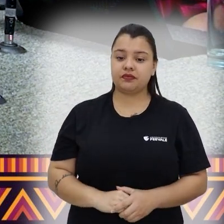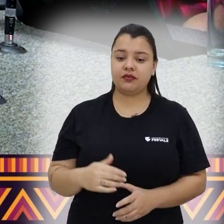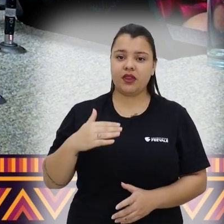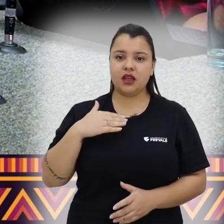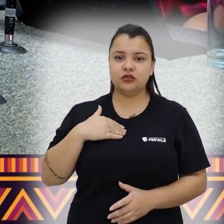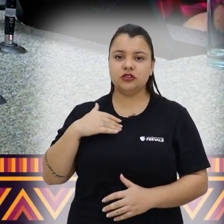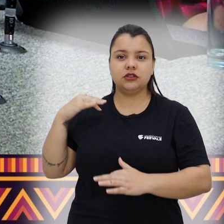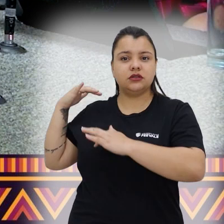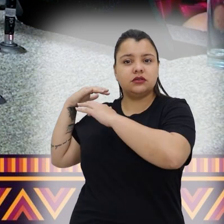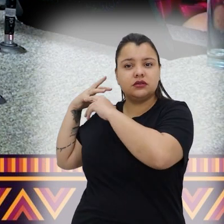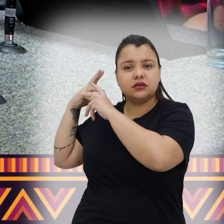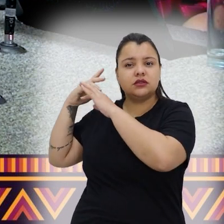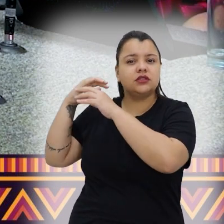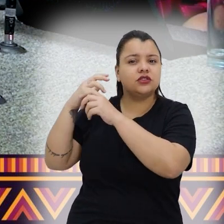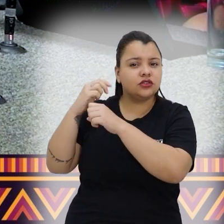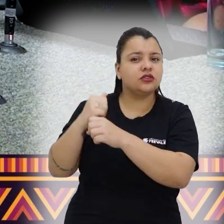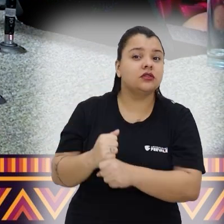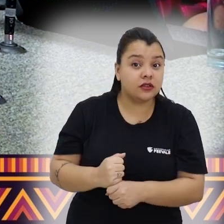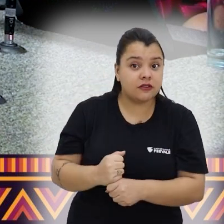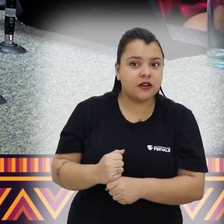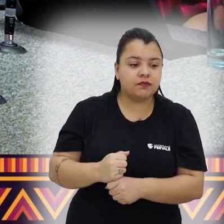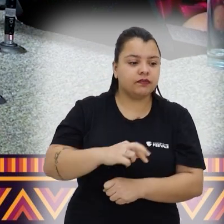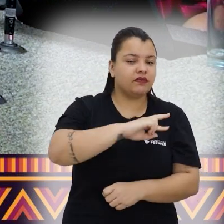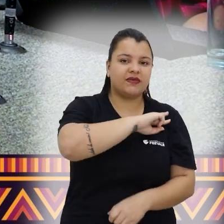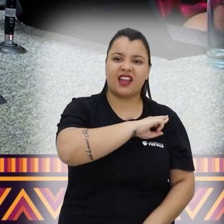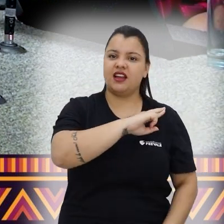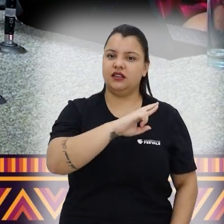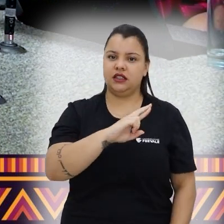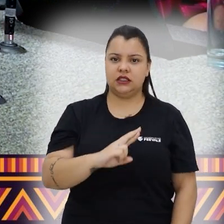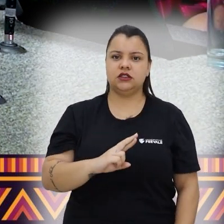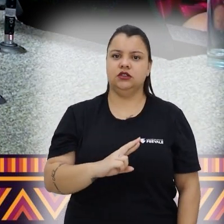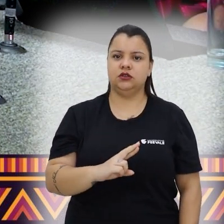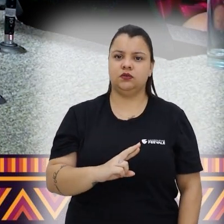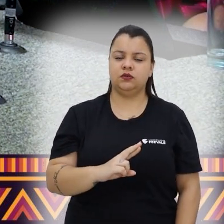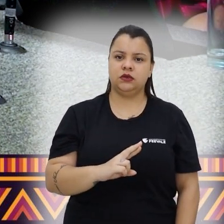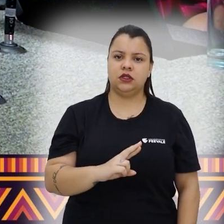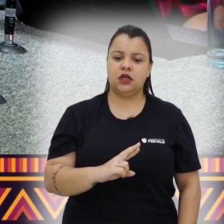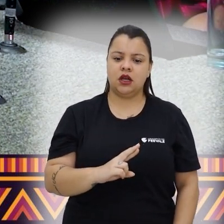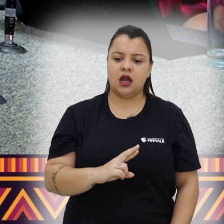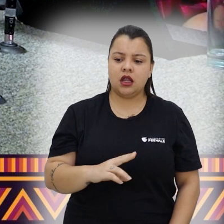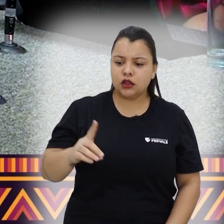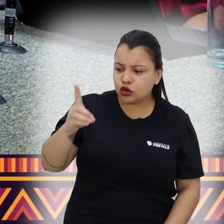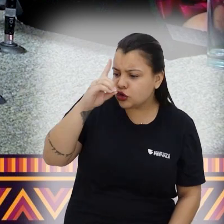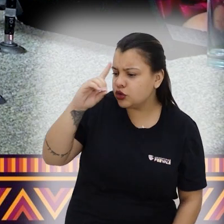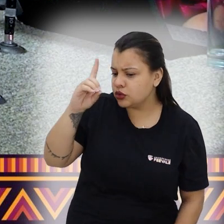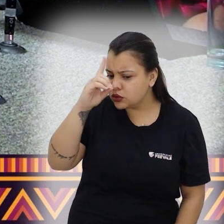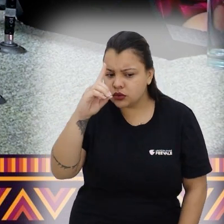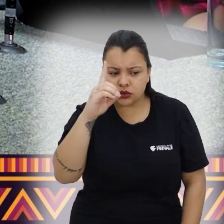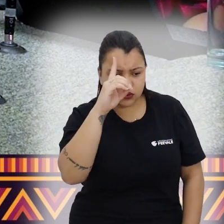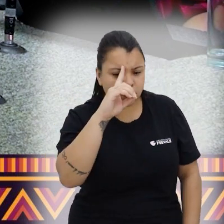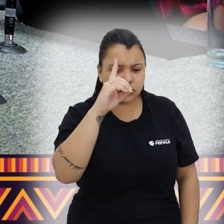gente vem, a religião, ela é o todo dia.